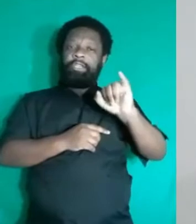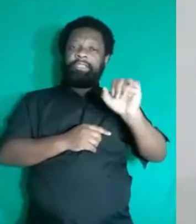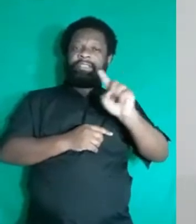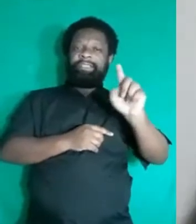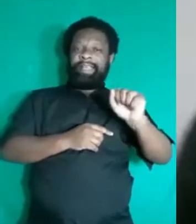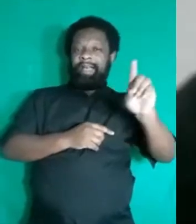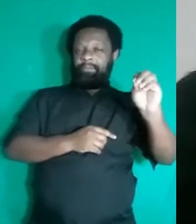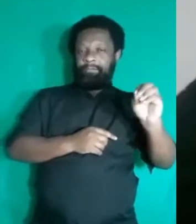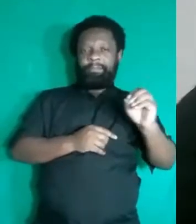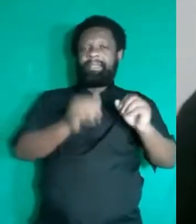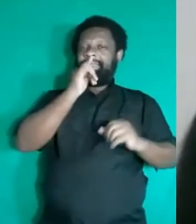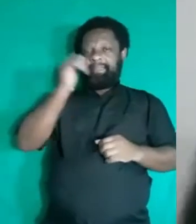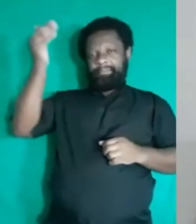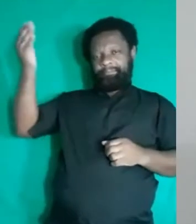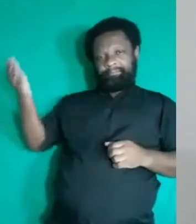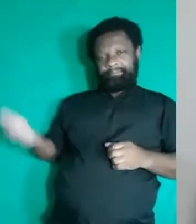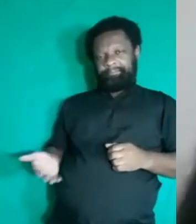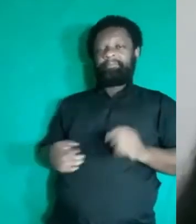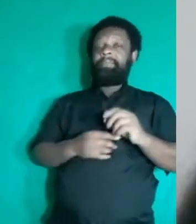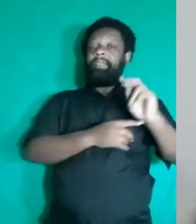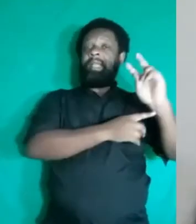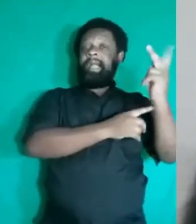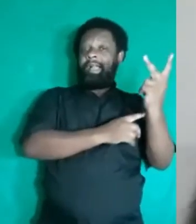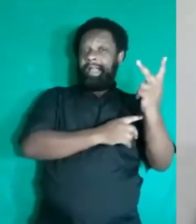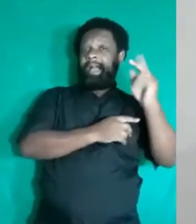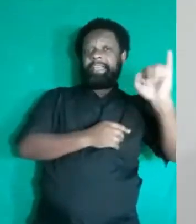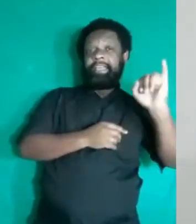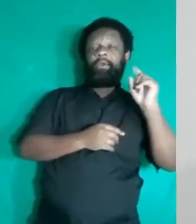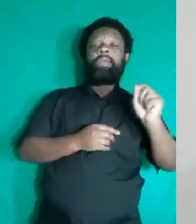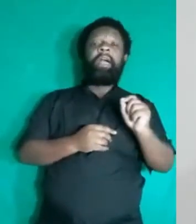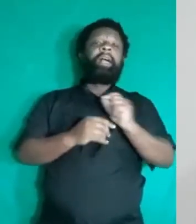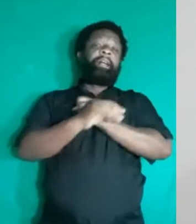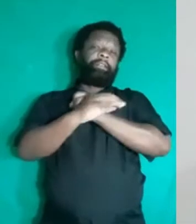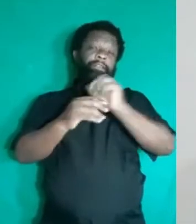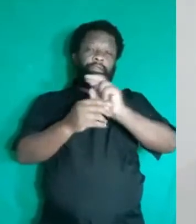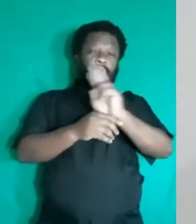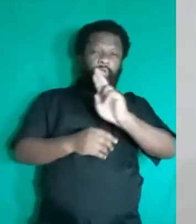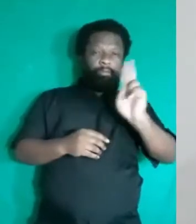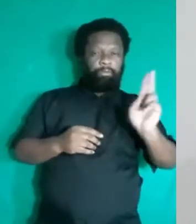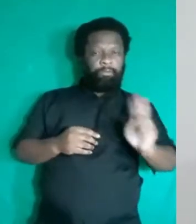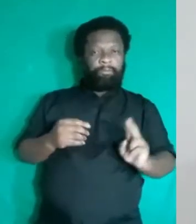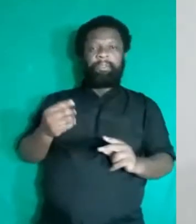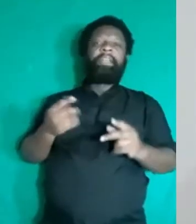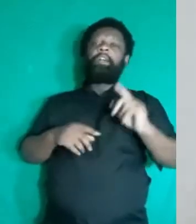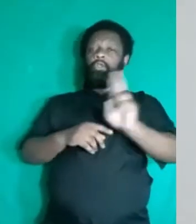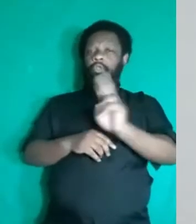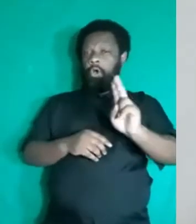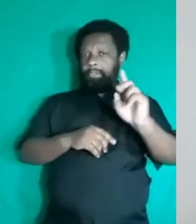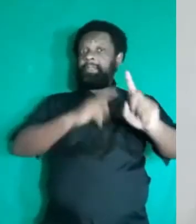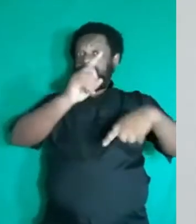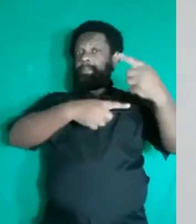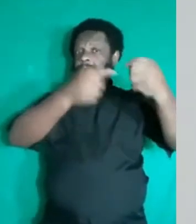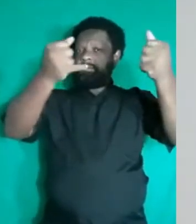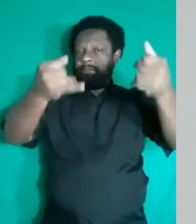hidrogênio ionizável. Então, um monoácido tem um hidrogênio ionizável. Aqui eu coloquei alguns exemplos. HI, tudo bem? Que é o